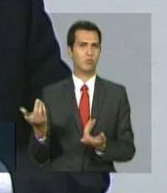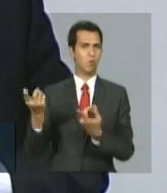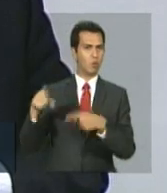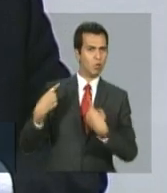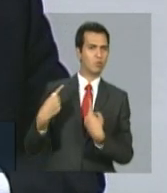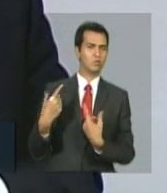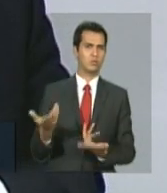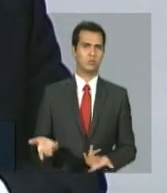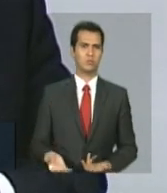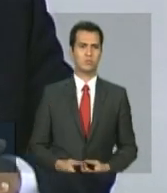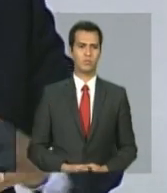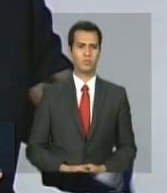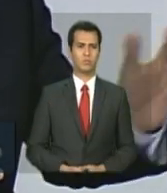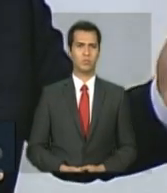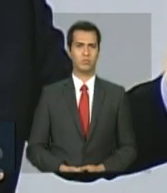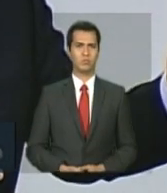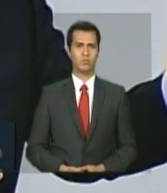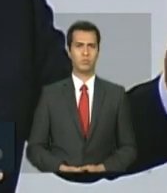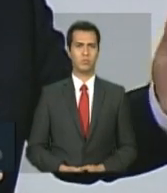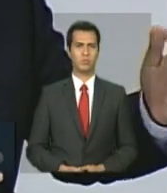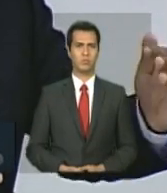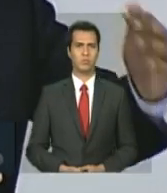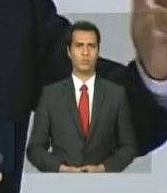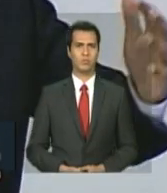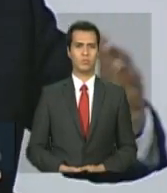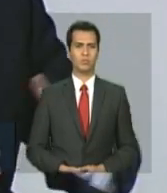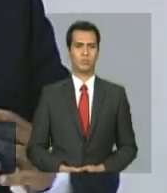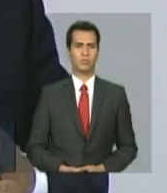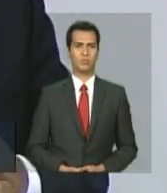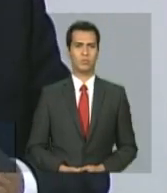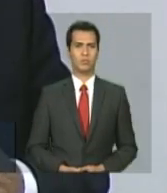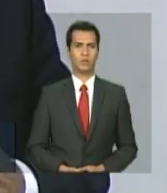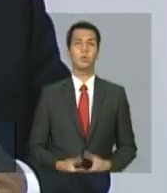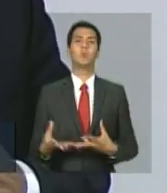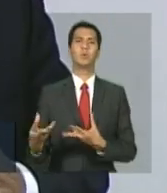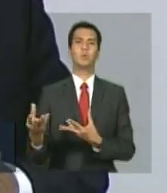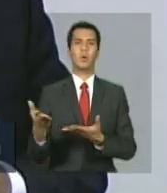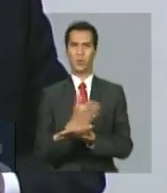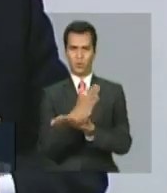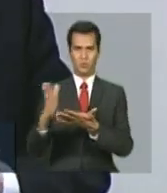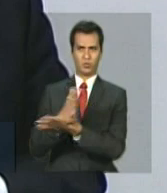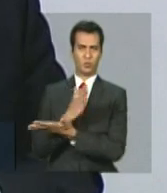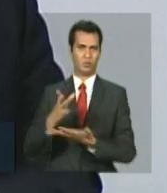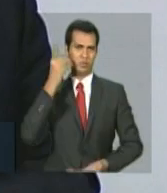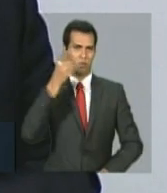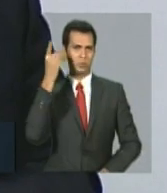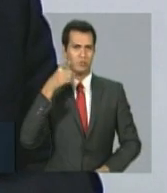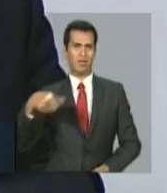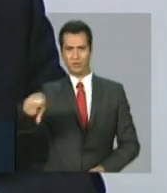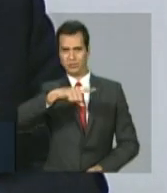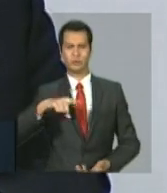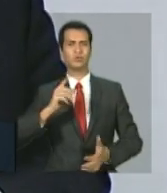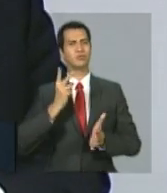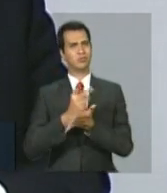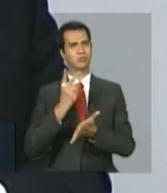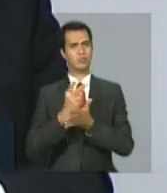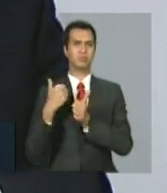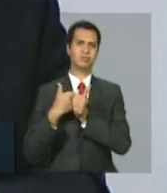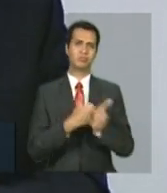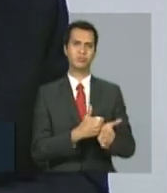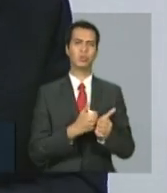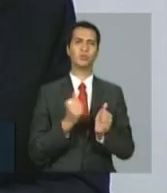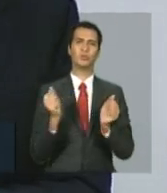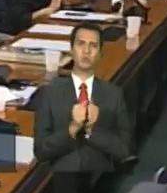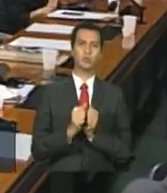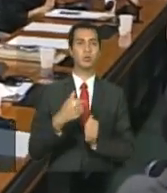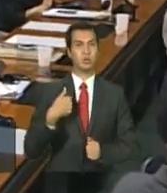estejam percebendo me perdoe, presidente Jonathan Danizel, um tom a mais, é porque é grande a minha indignação. É grande